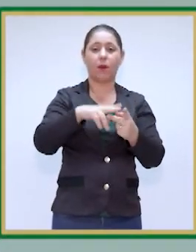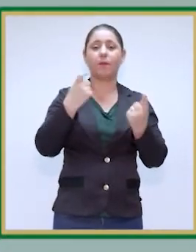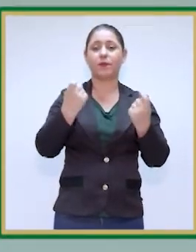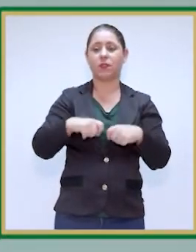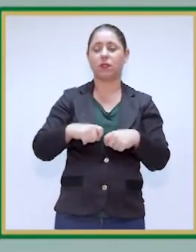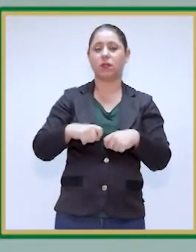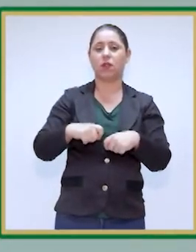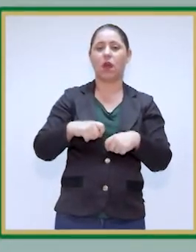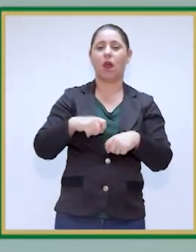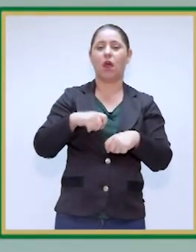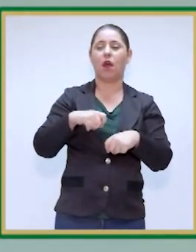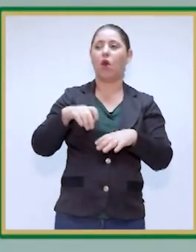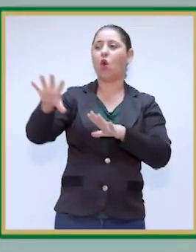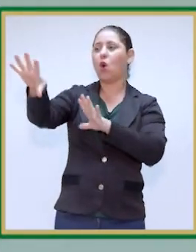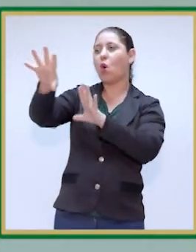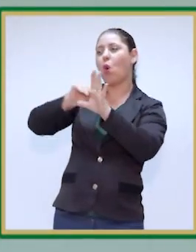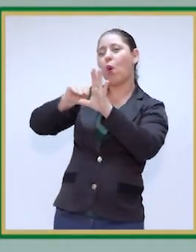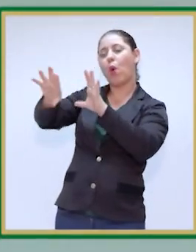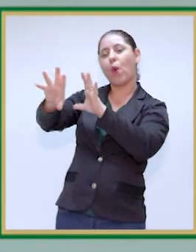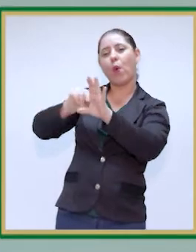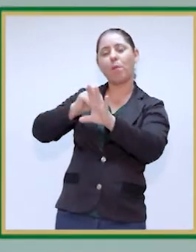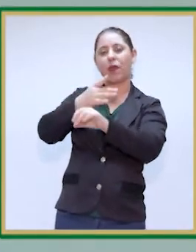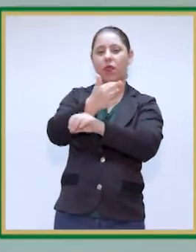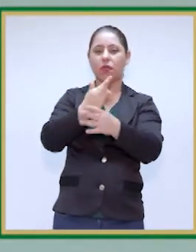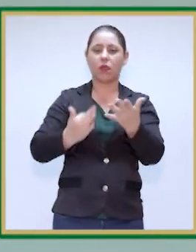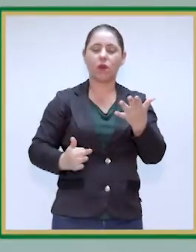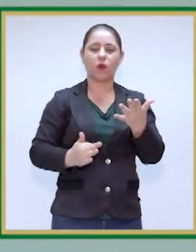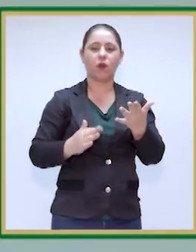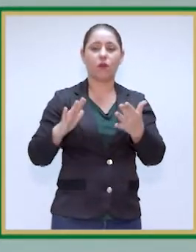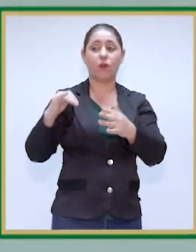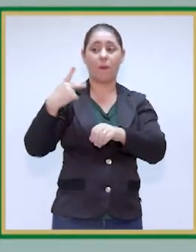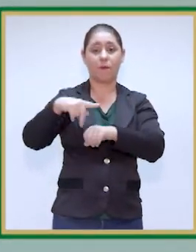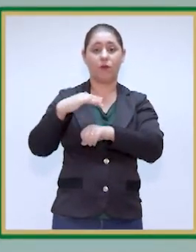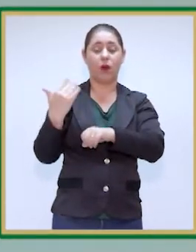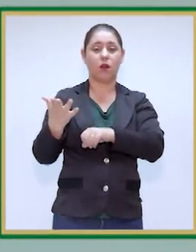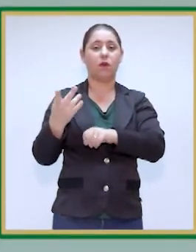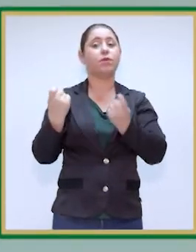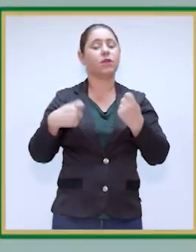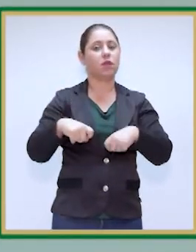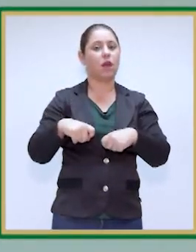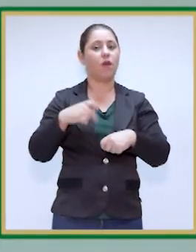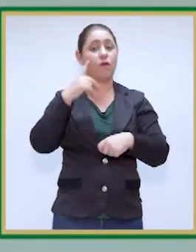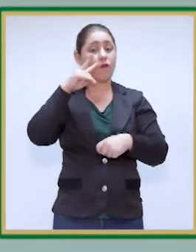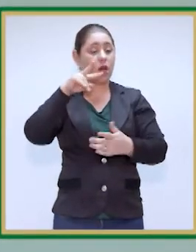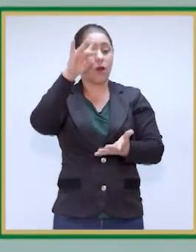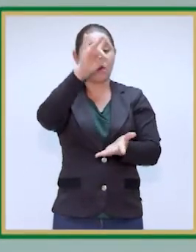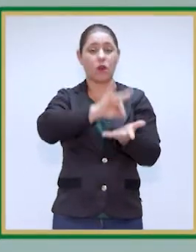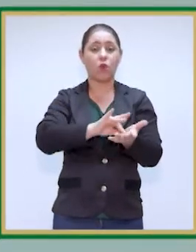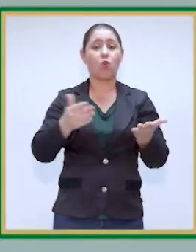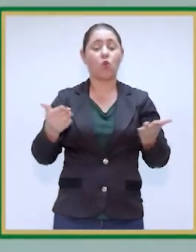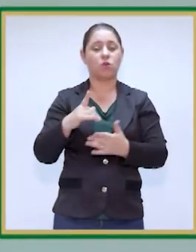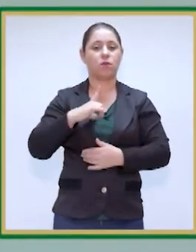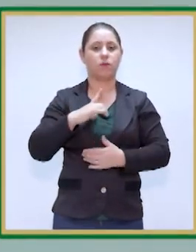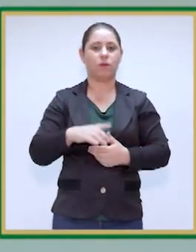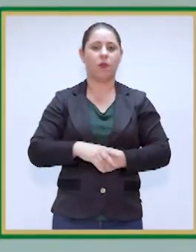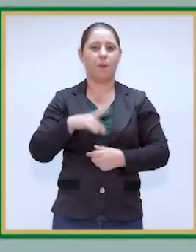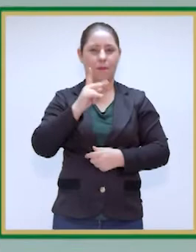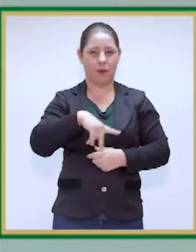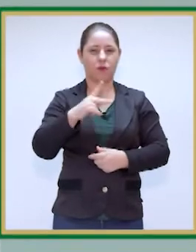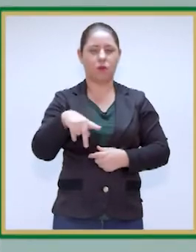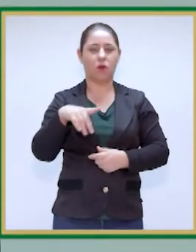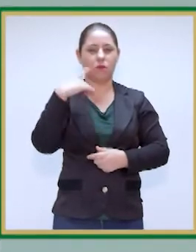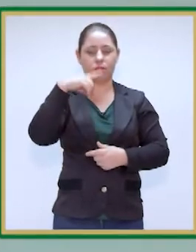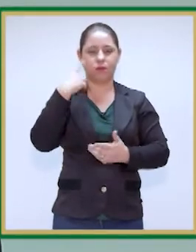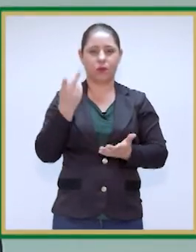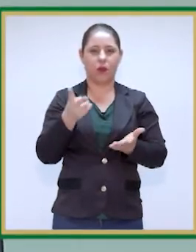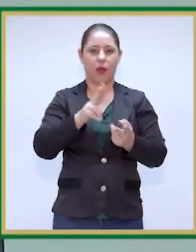grandes erros do Brasil, a gente importa muita teoria de fora, o direito penal tem que ser adequado à realidade que nós possuímos. Se eu